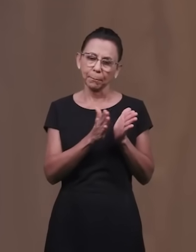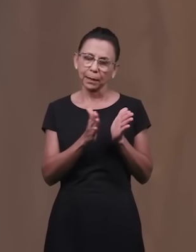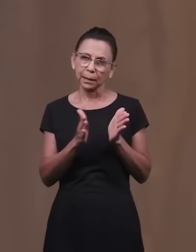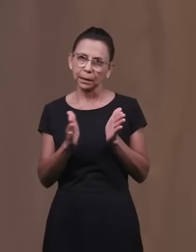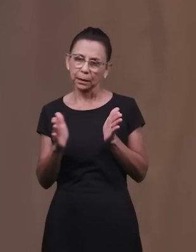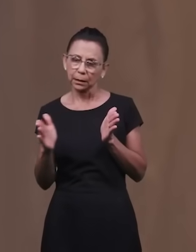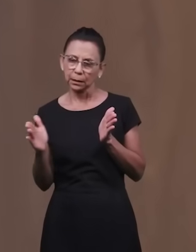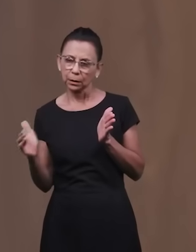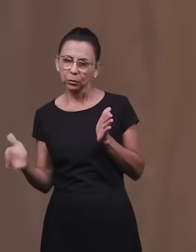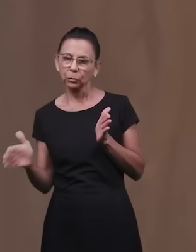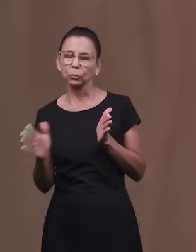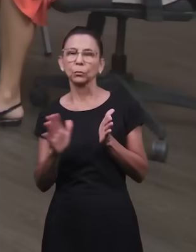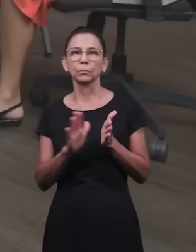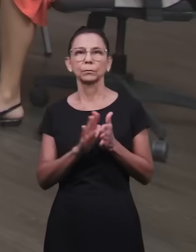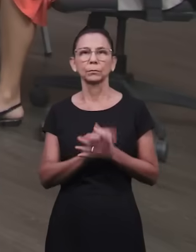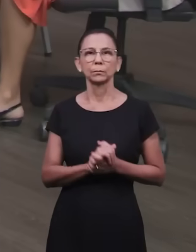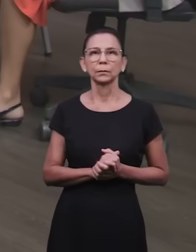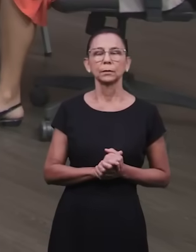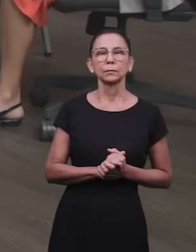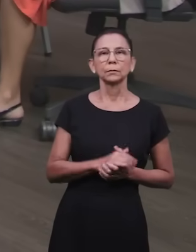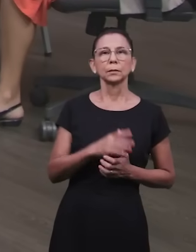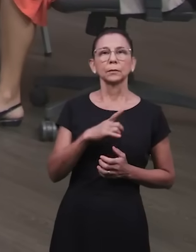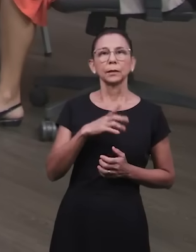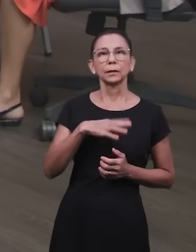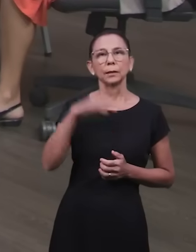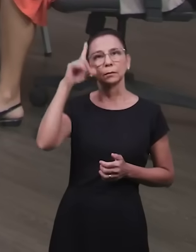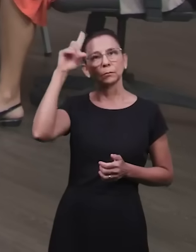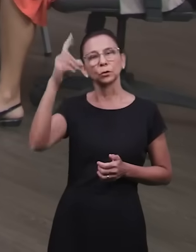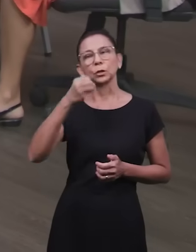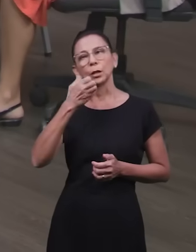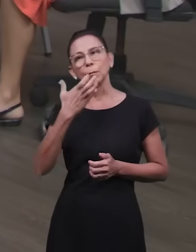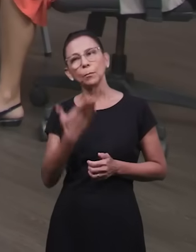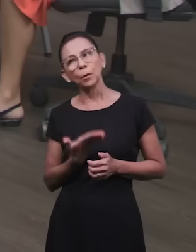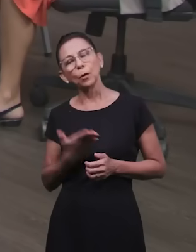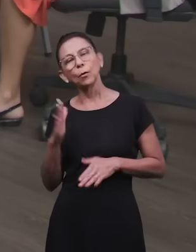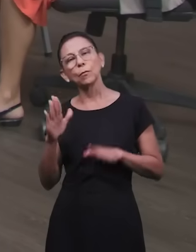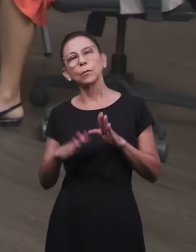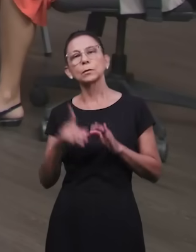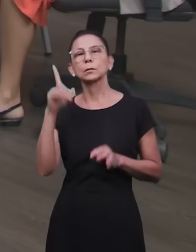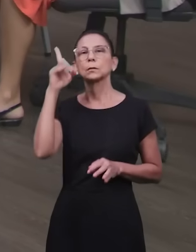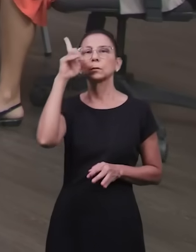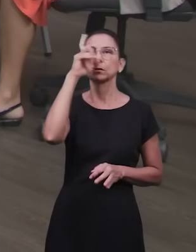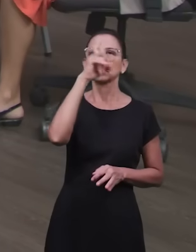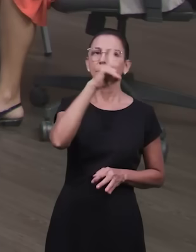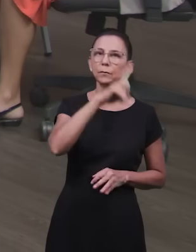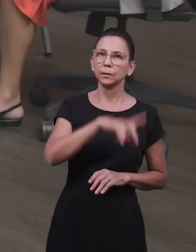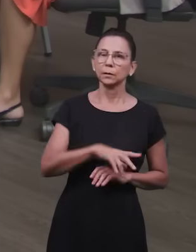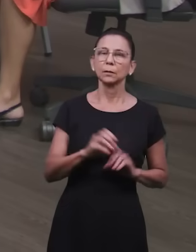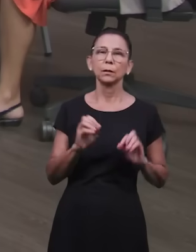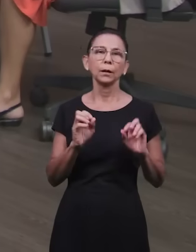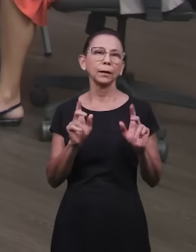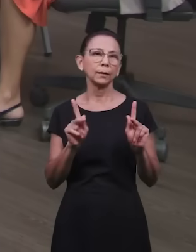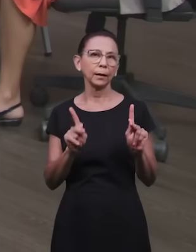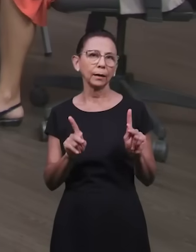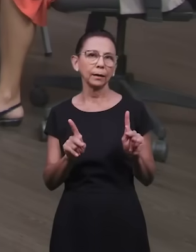E vai ter dia muito bom. E vai ter dia não bom. Vai ter conquista e vai ter